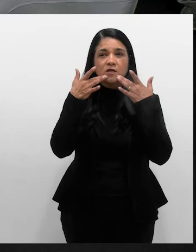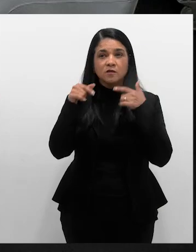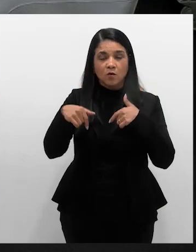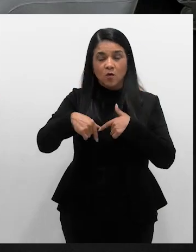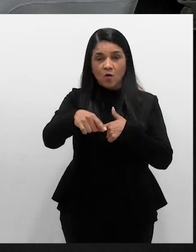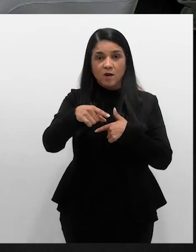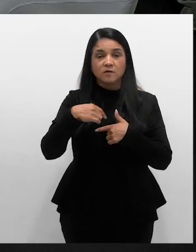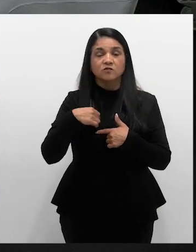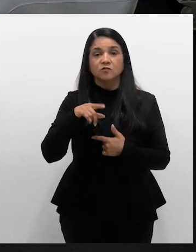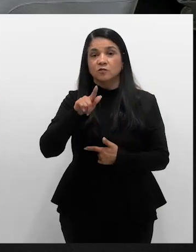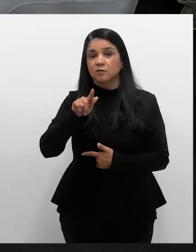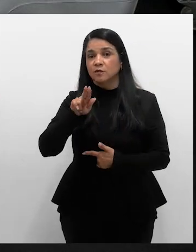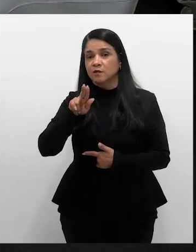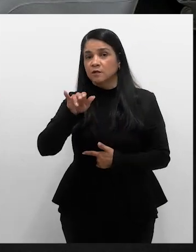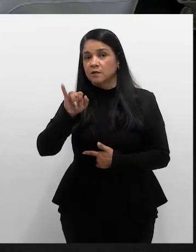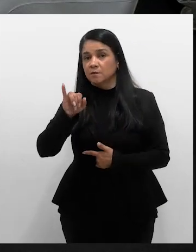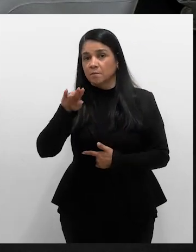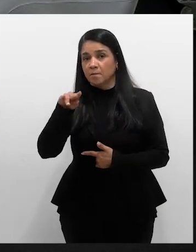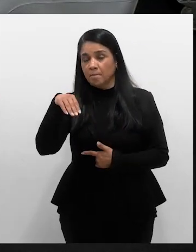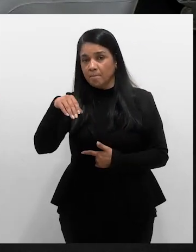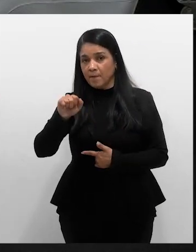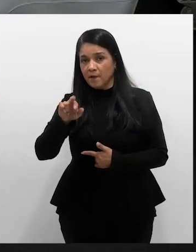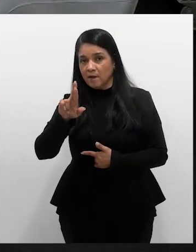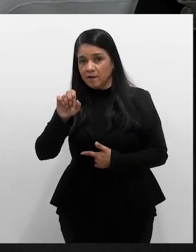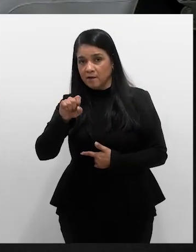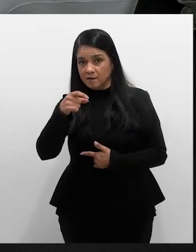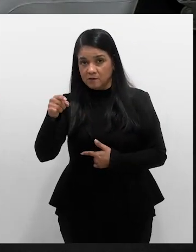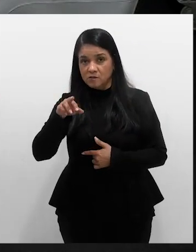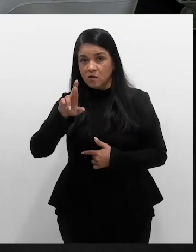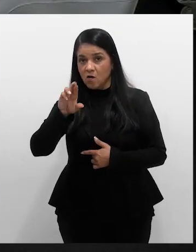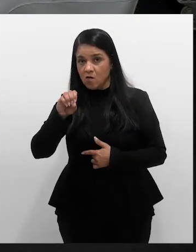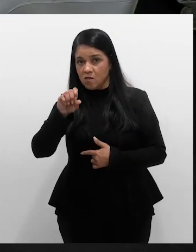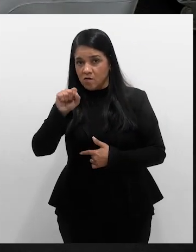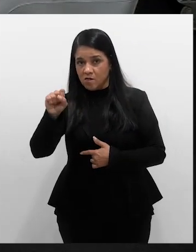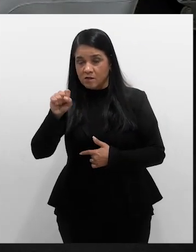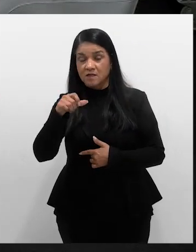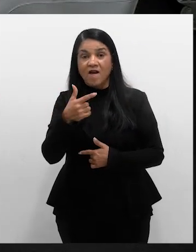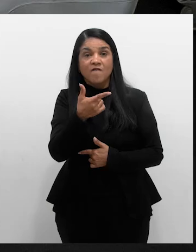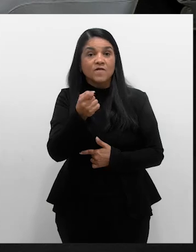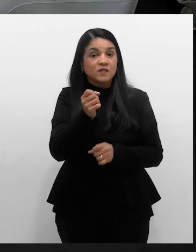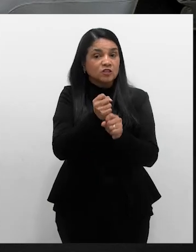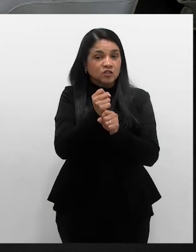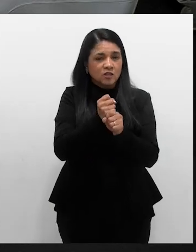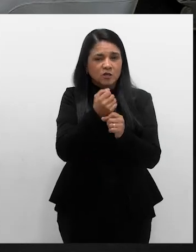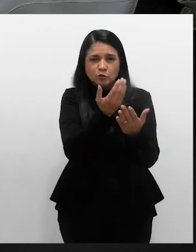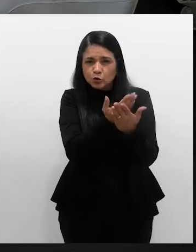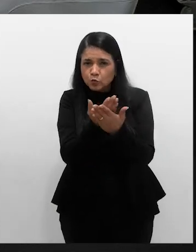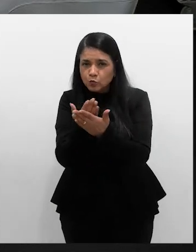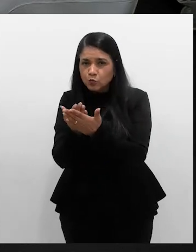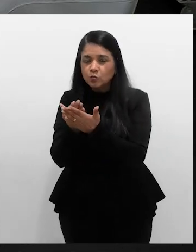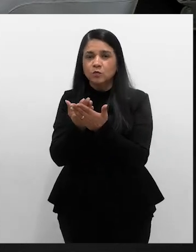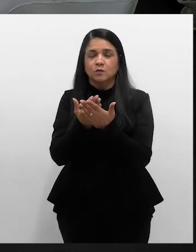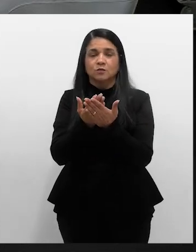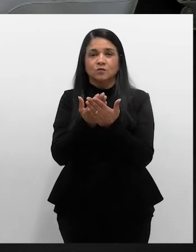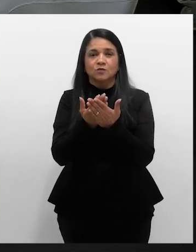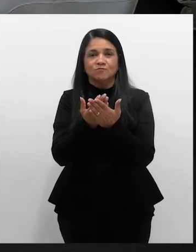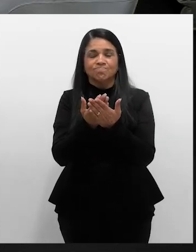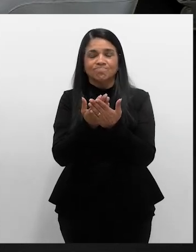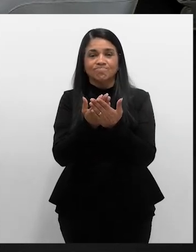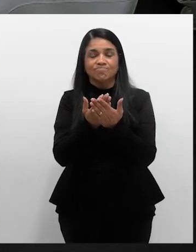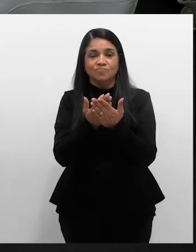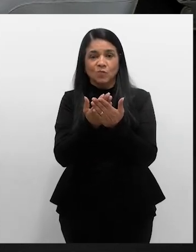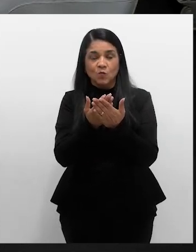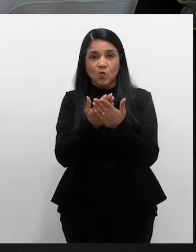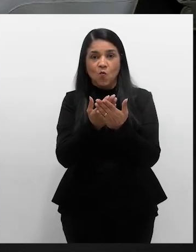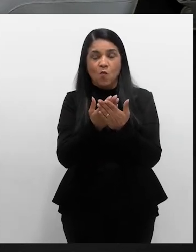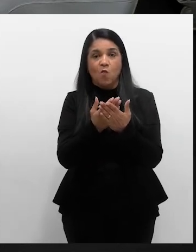ciclo de leituras do Guimarães Rosa, que é um trabalho que a gente desenvolve há 20 anos. A gente se debruça sobre a obra do Guimarães há 20 anos, fazendo recortes